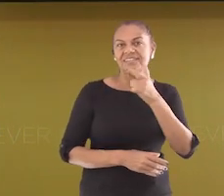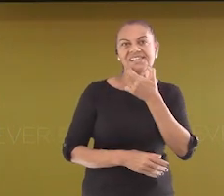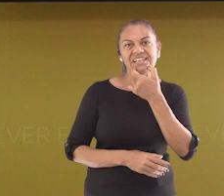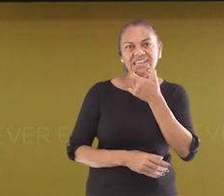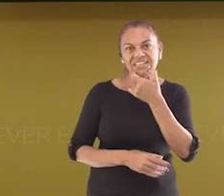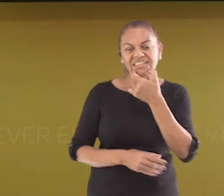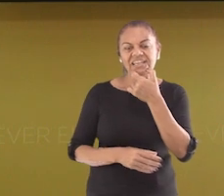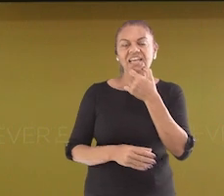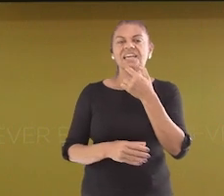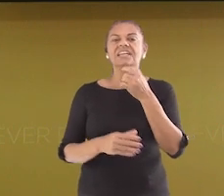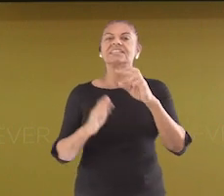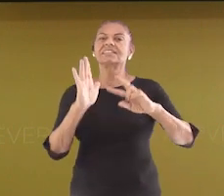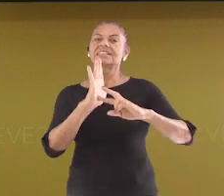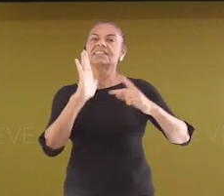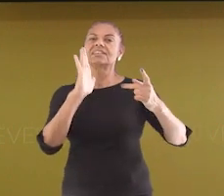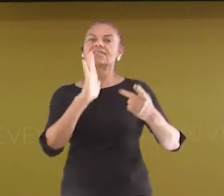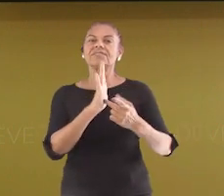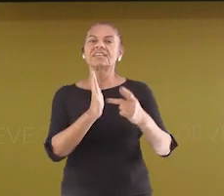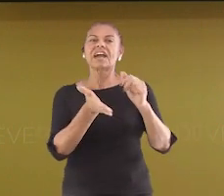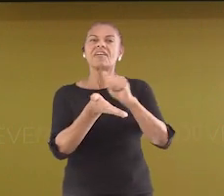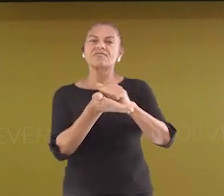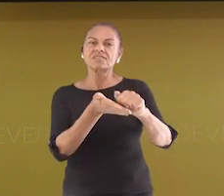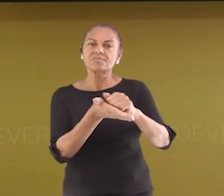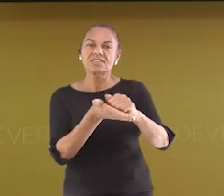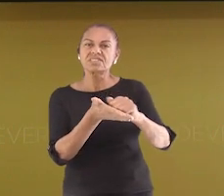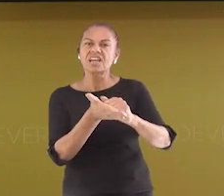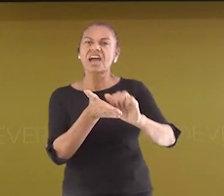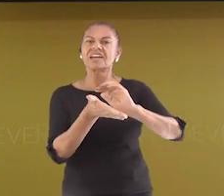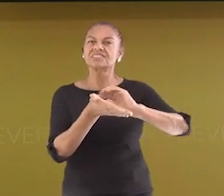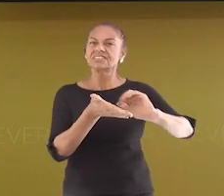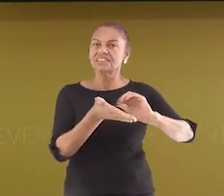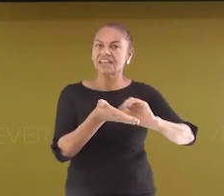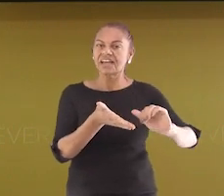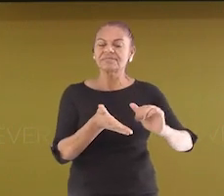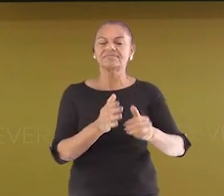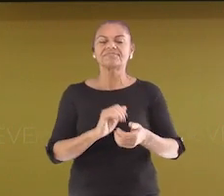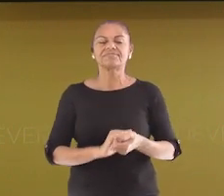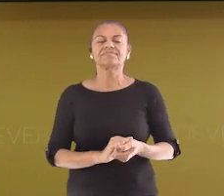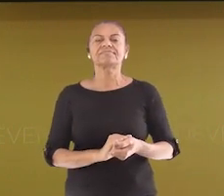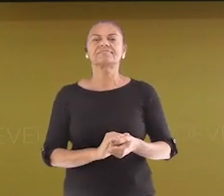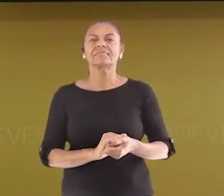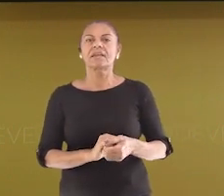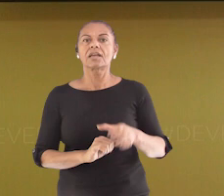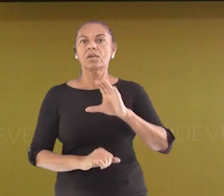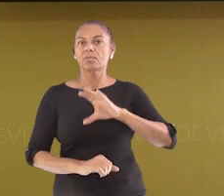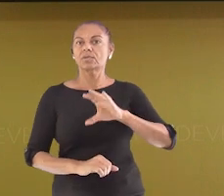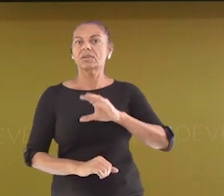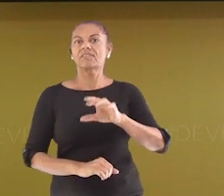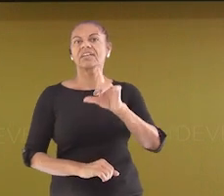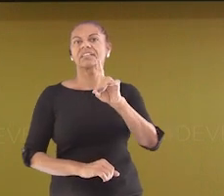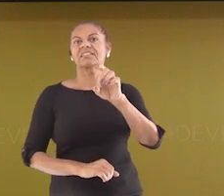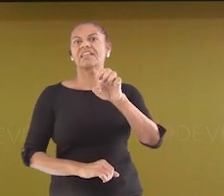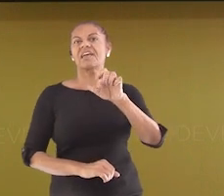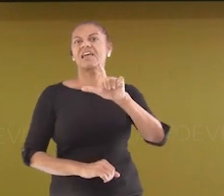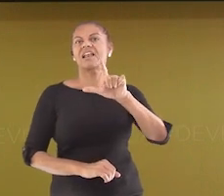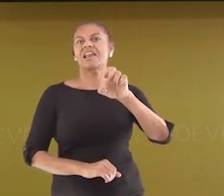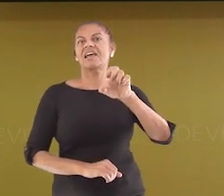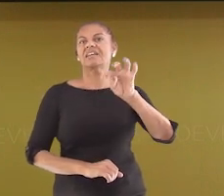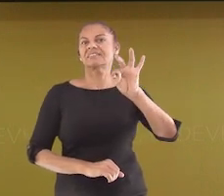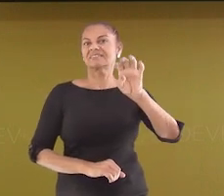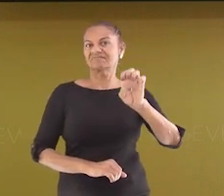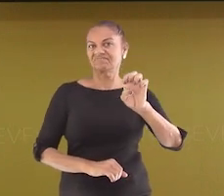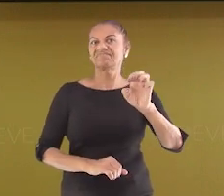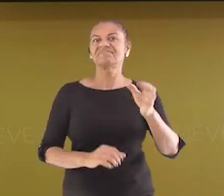palavra delete. Por mais que a palavra não pareça vinda de outro idioma, esse nome veio da língua inglesa. A ação